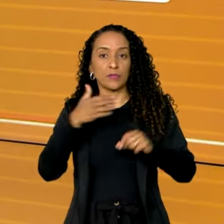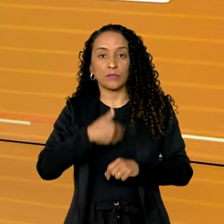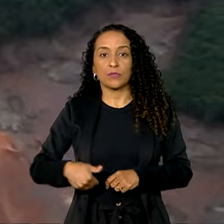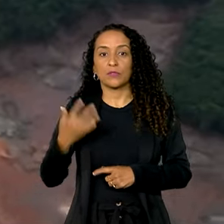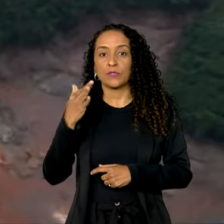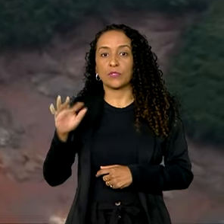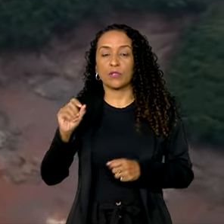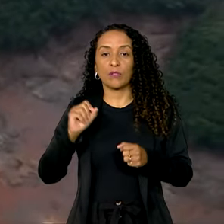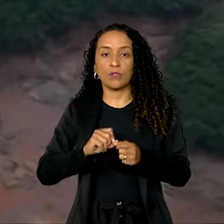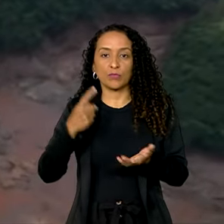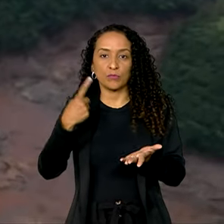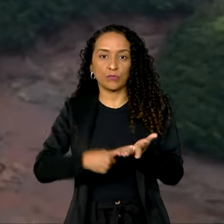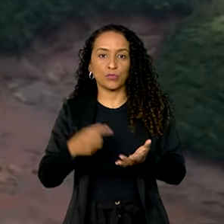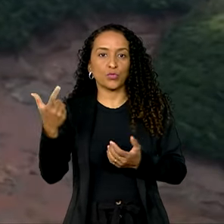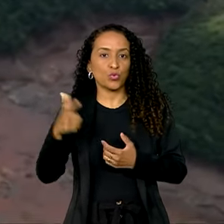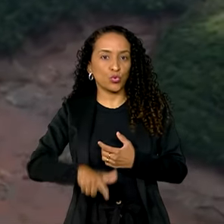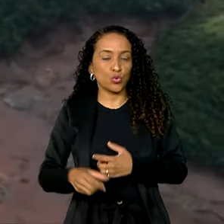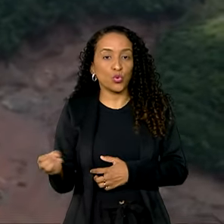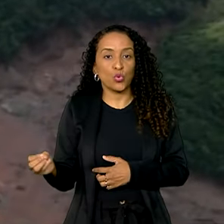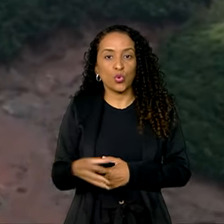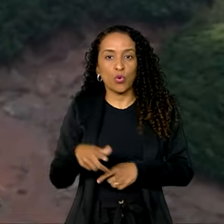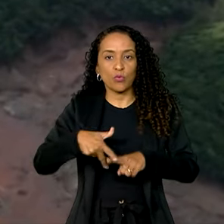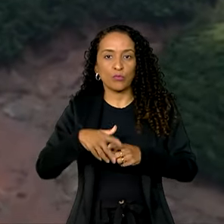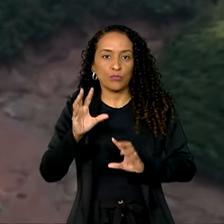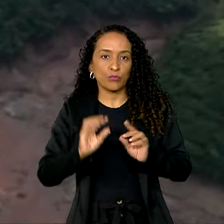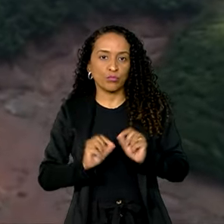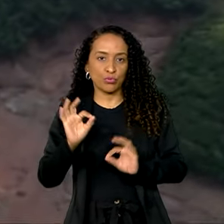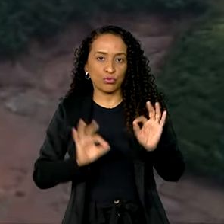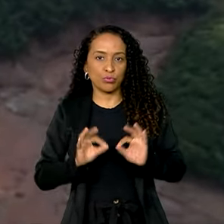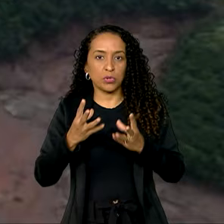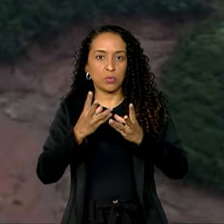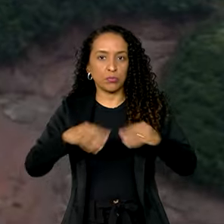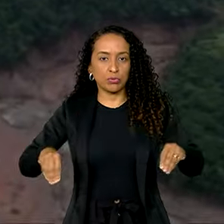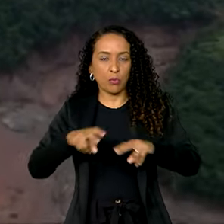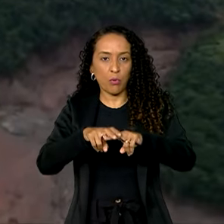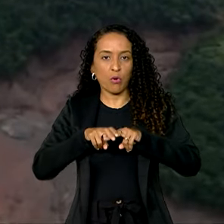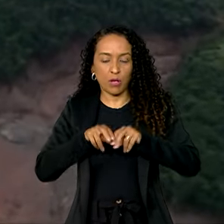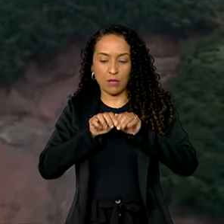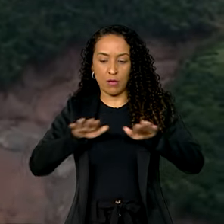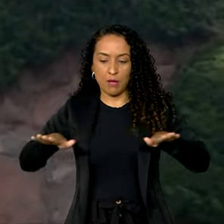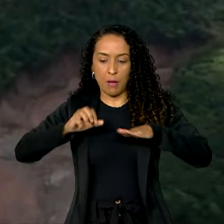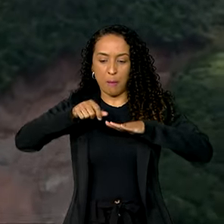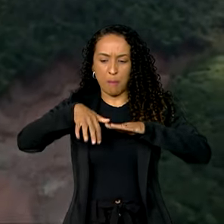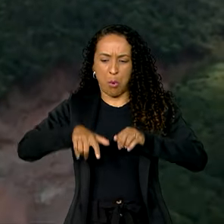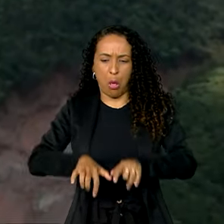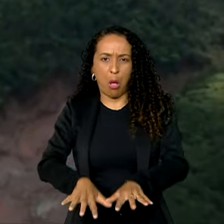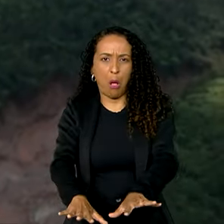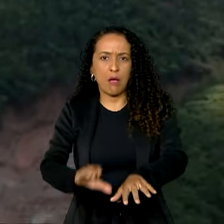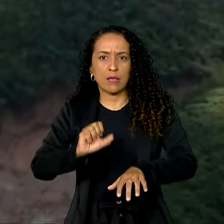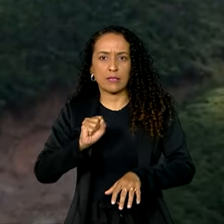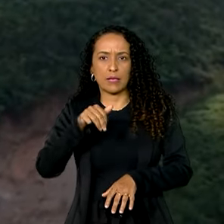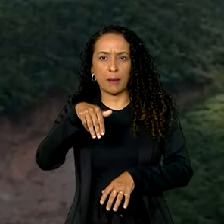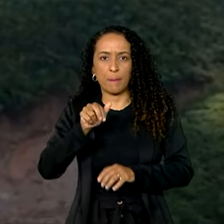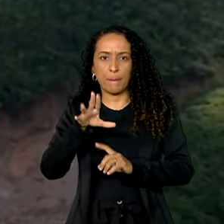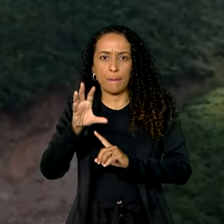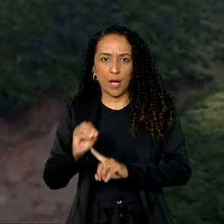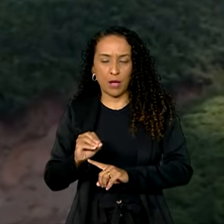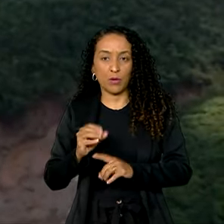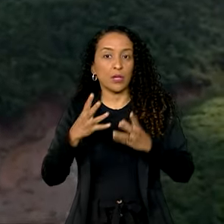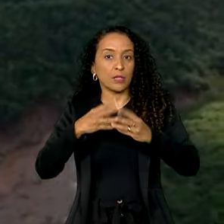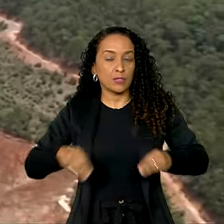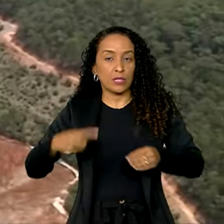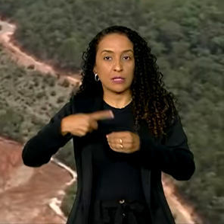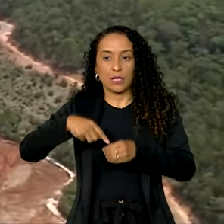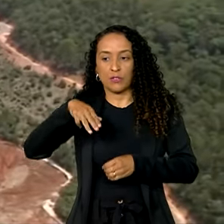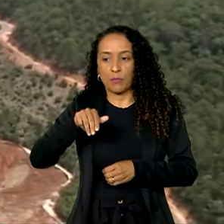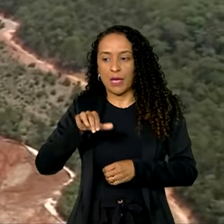Brasília, governo federal faz novo acordo de reparação de danos pelo rompimento da barragem da Samarco. A tragédia em